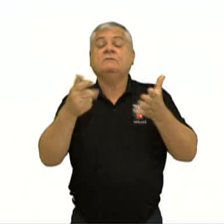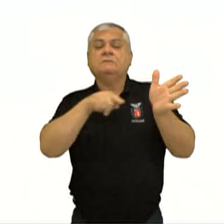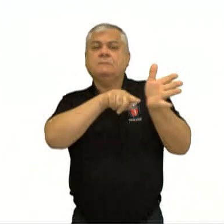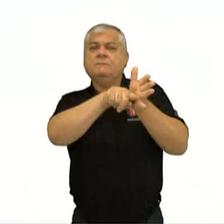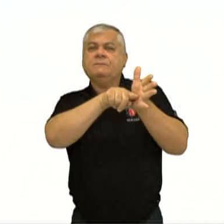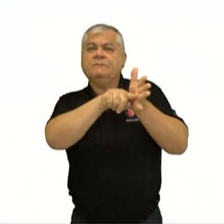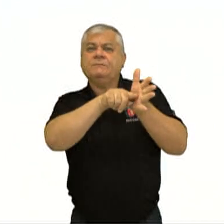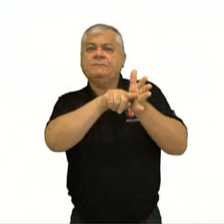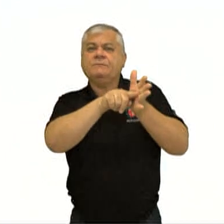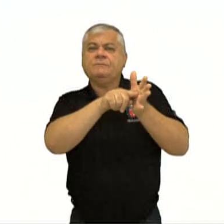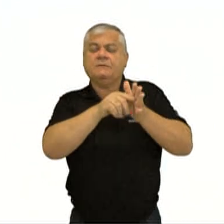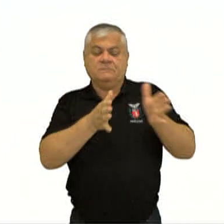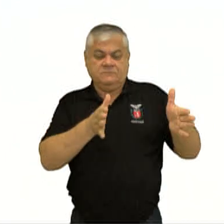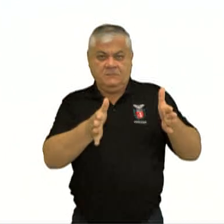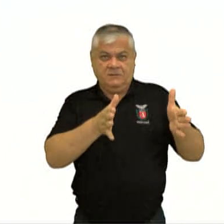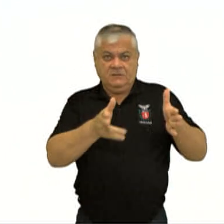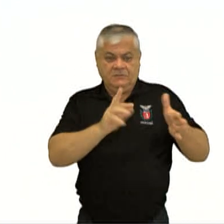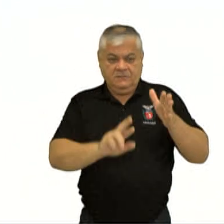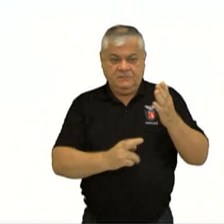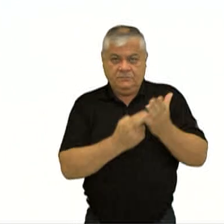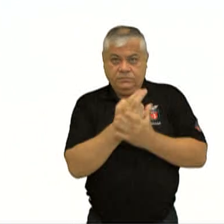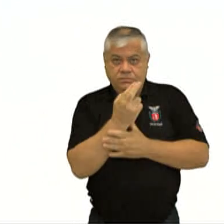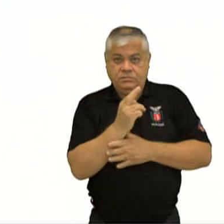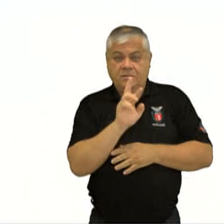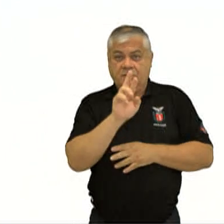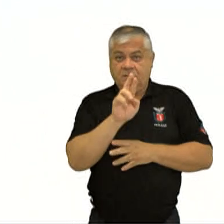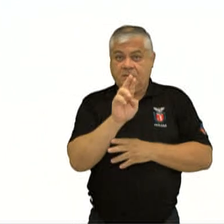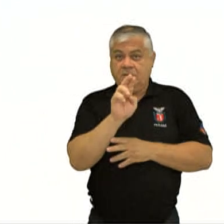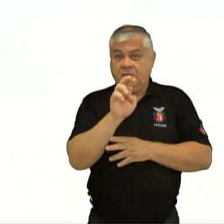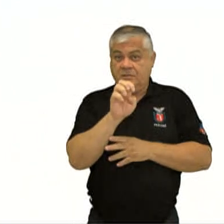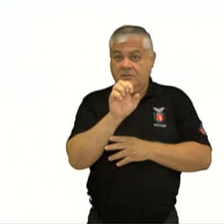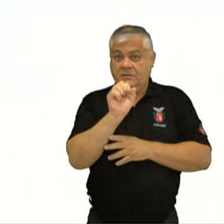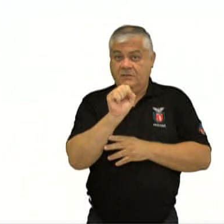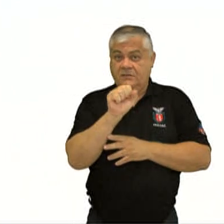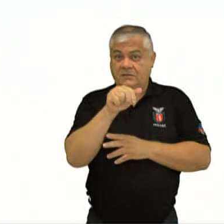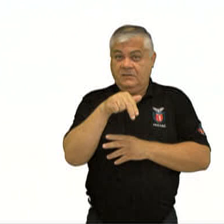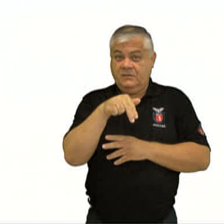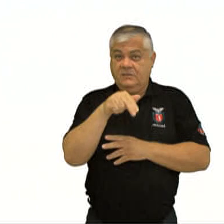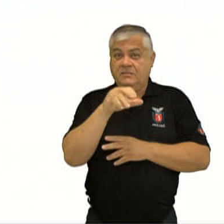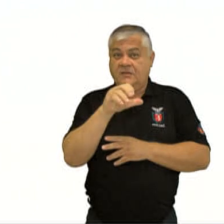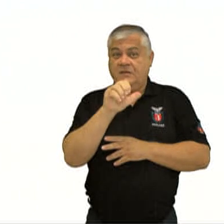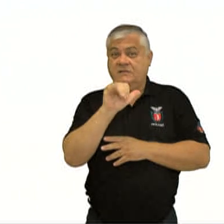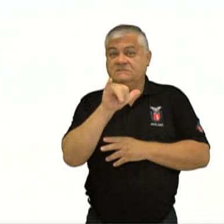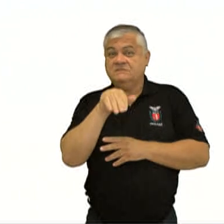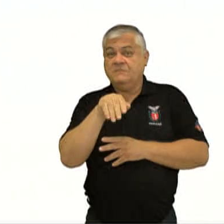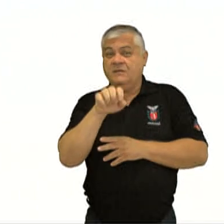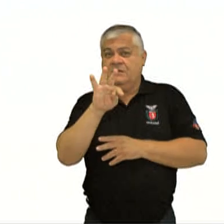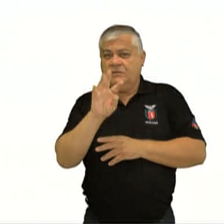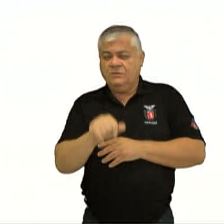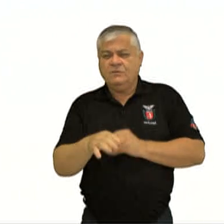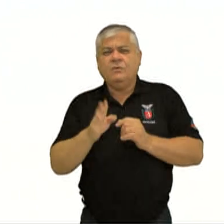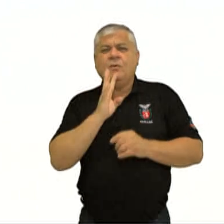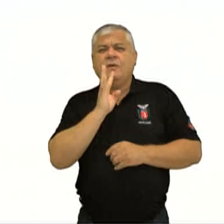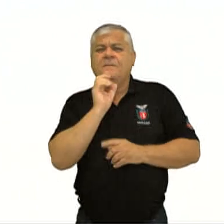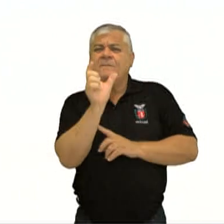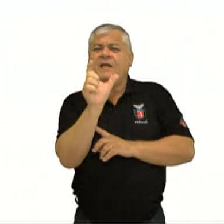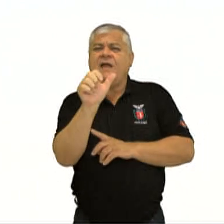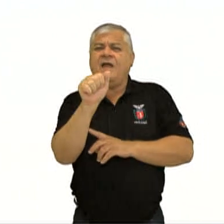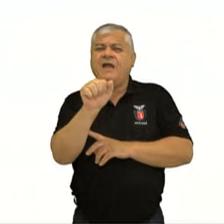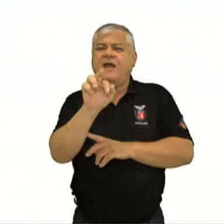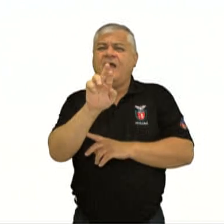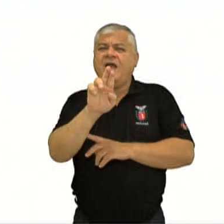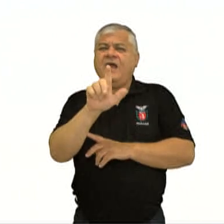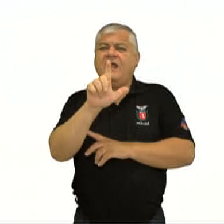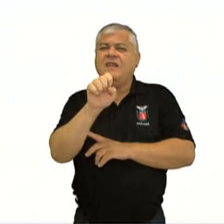teatro na época do Renascimento. Você já ouviu falar nas palavras Arlequim? Alguma vez você já foi ao teatro? Na